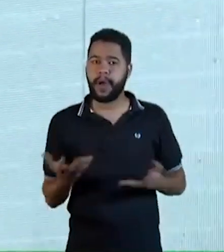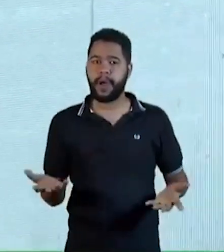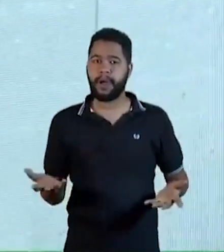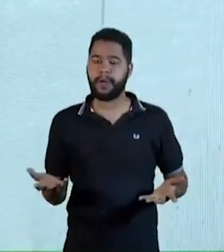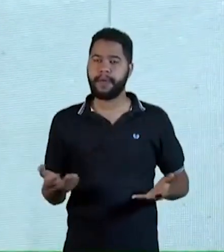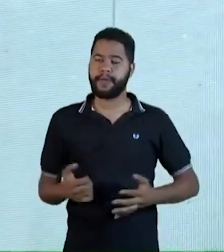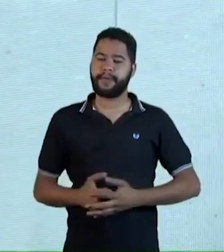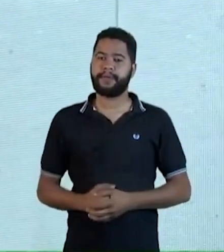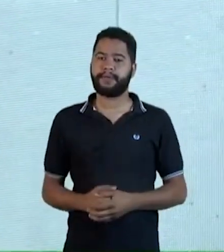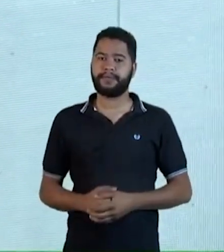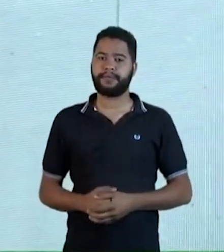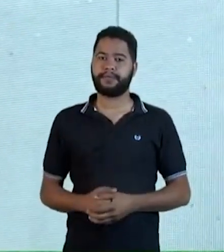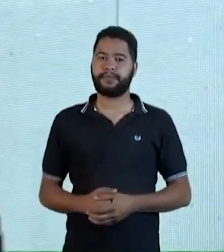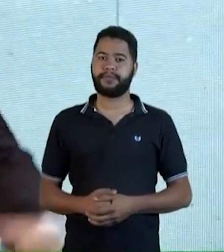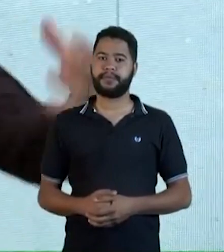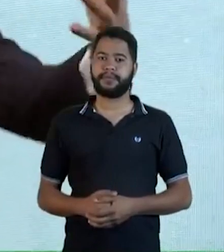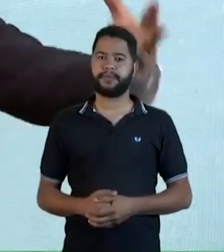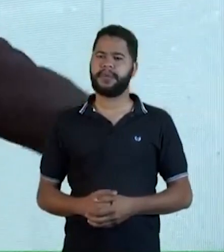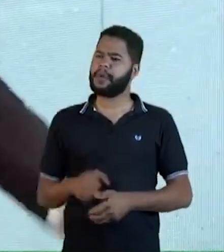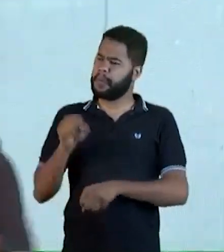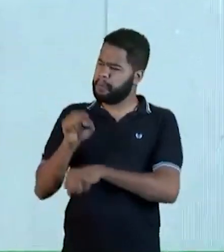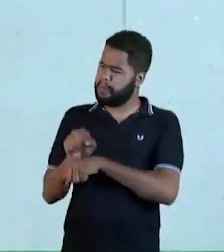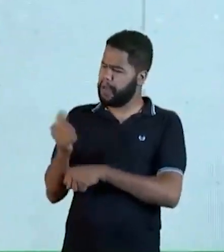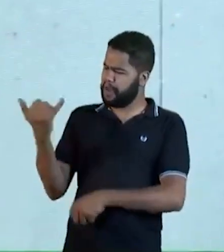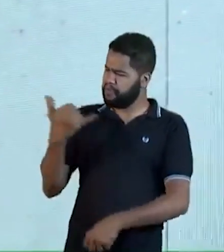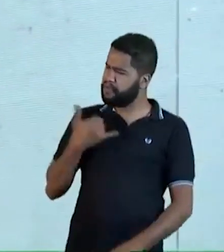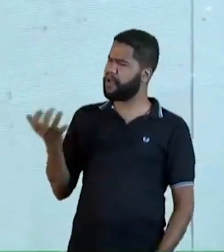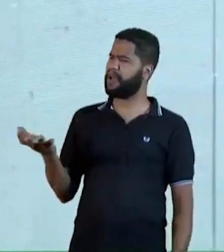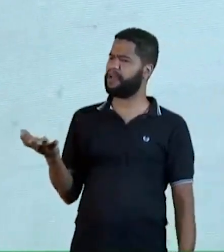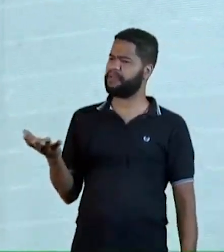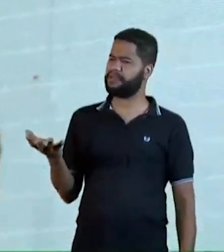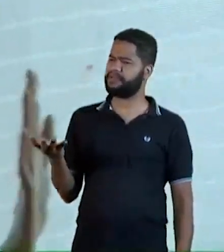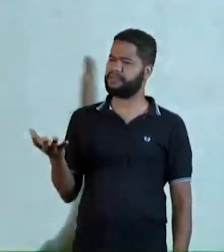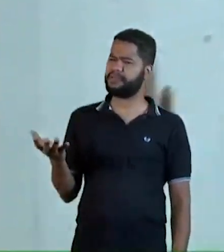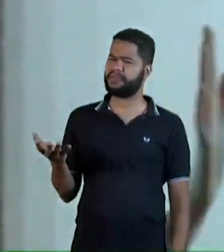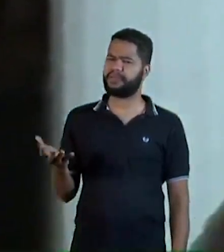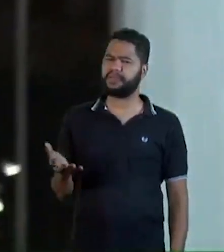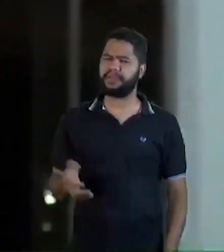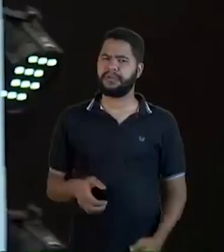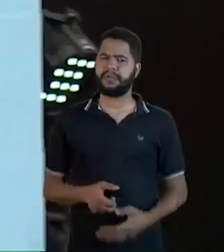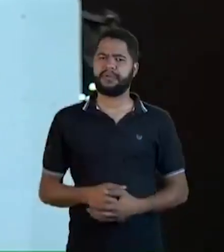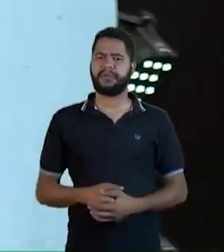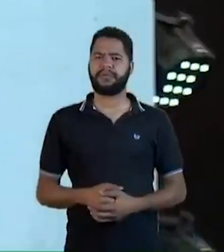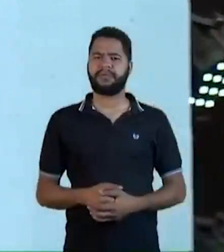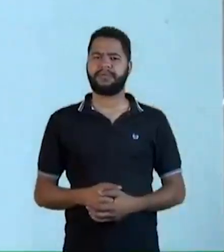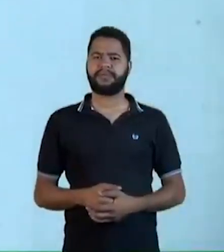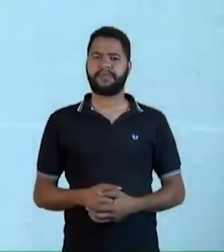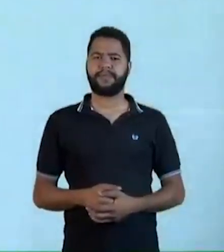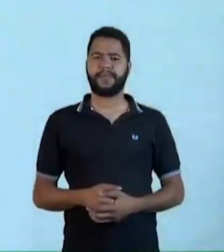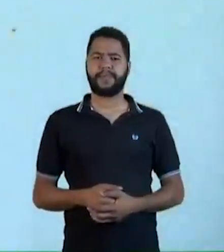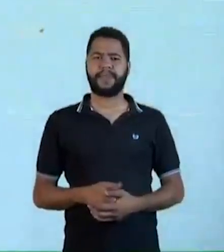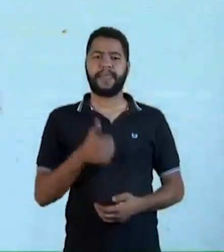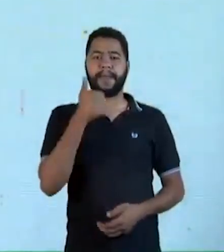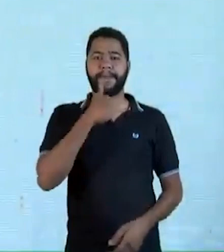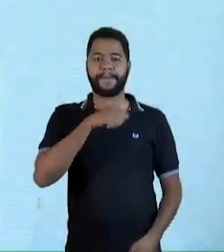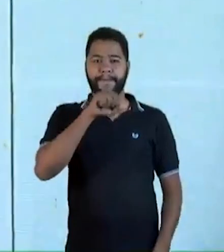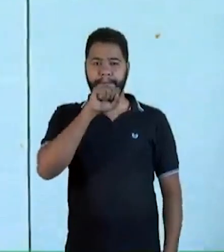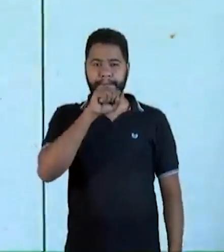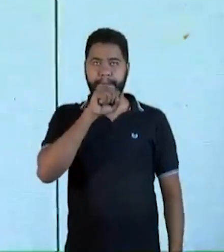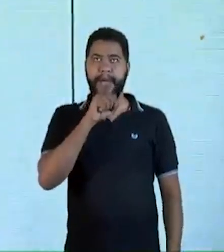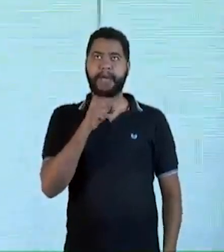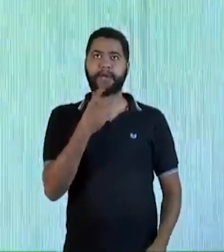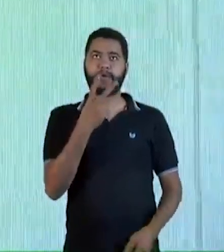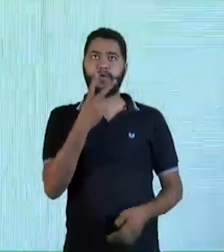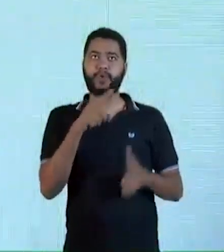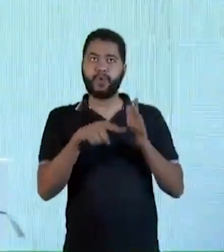demônio e para de me chamar disso E ela ficou mais umas duas ou três vezes